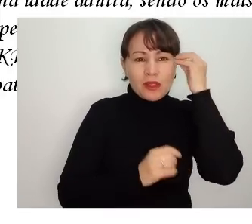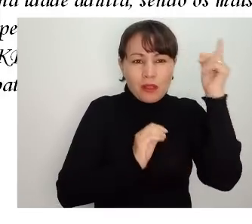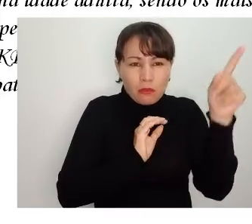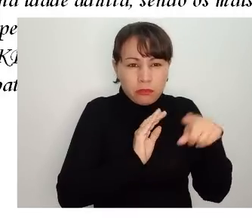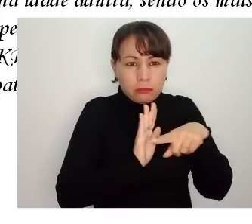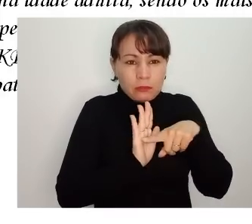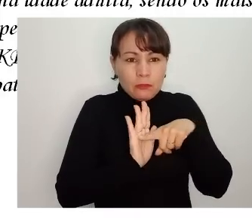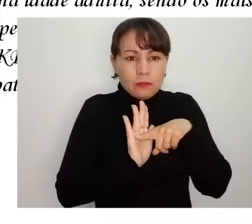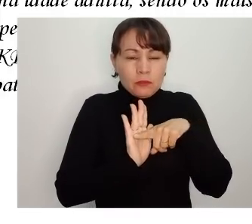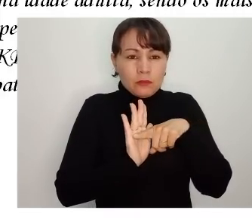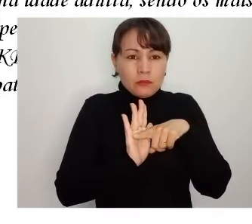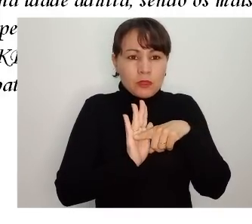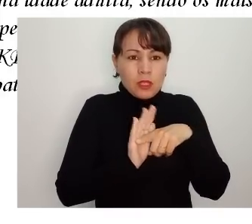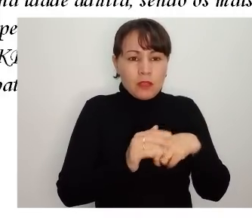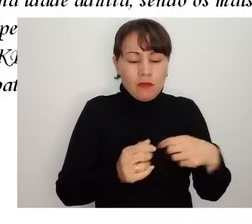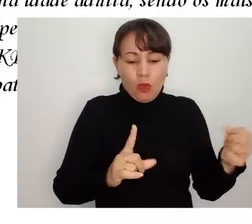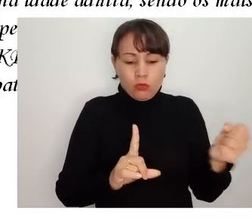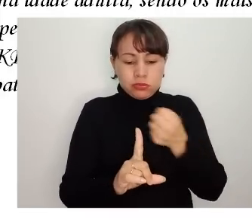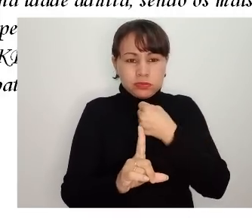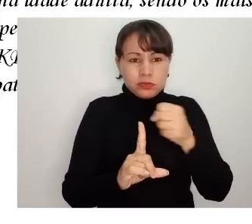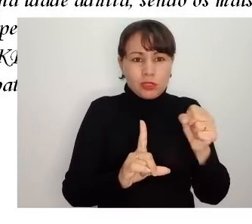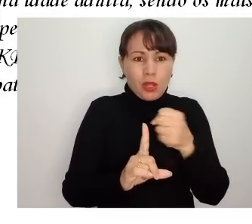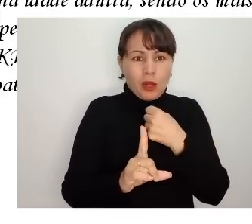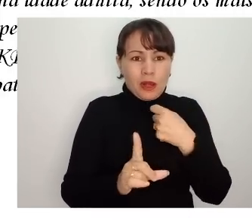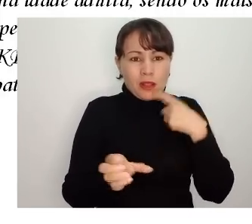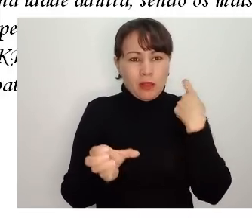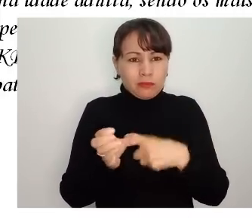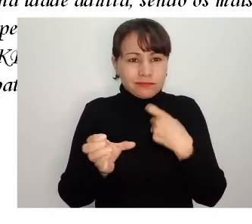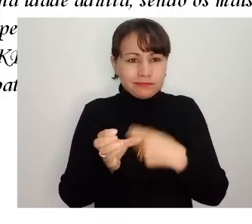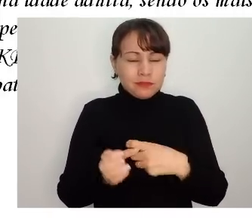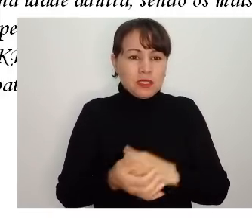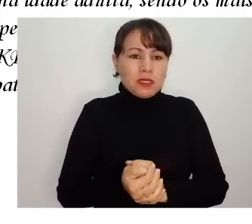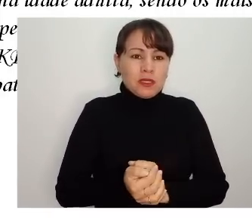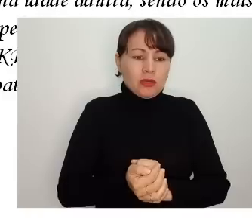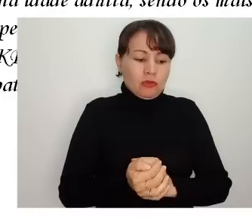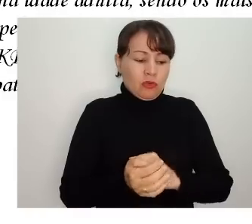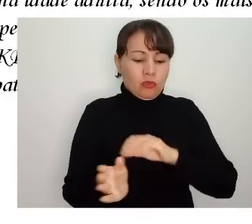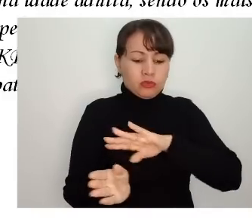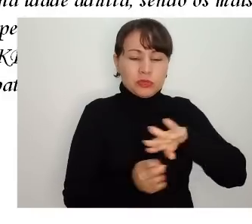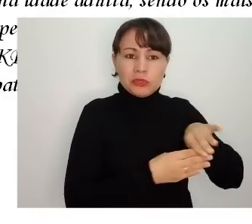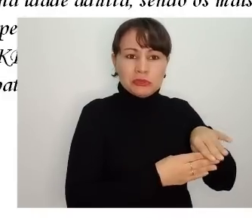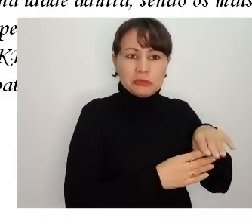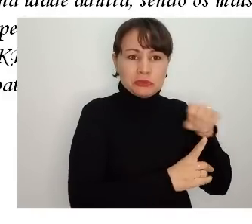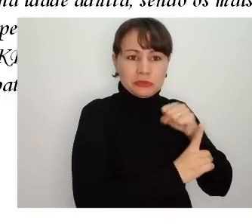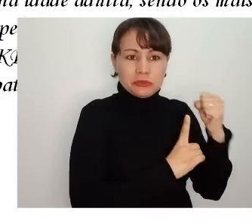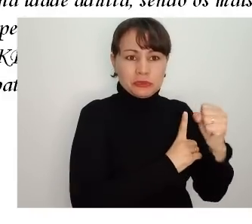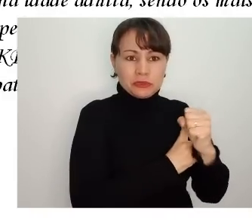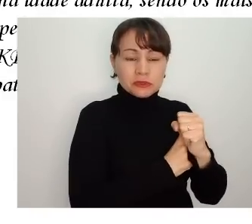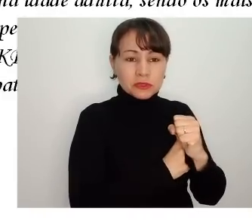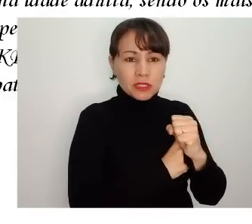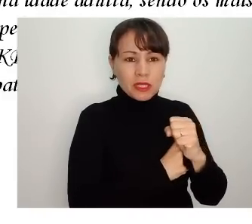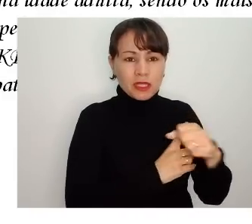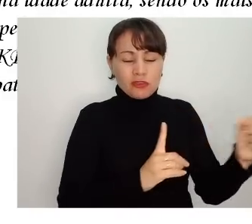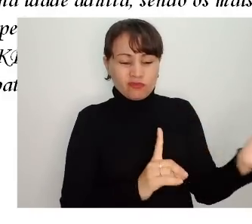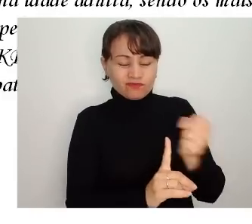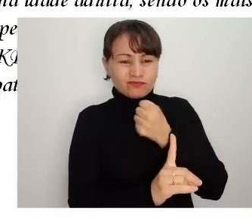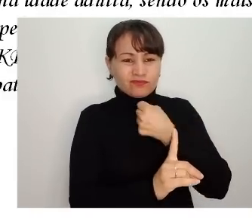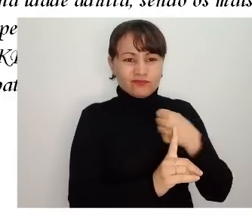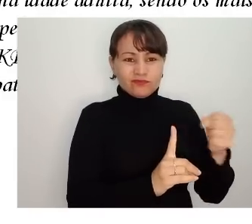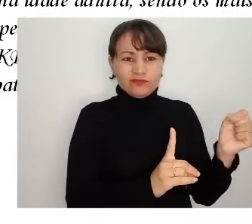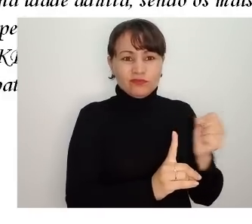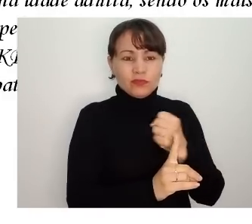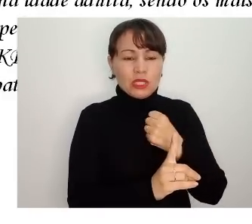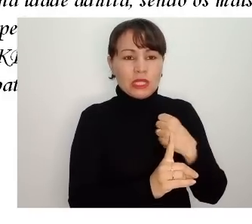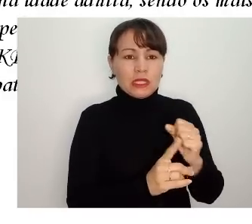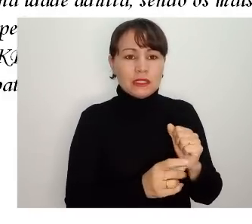experiências negativas, com abuso sexual, com privações sociais, com